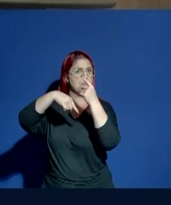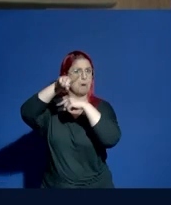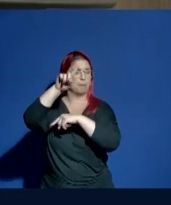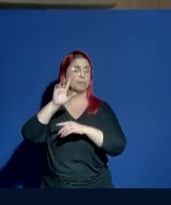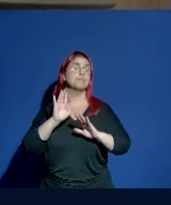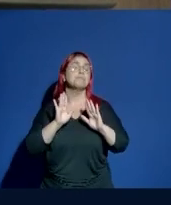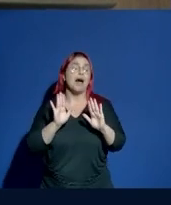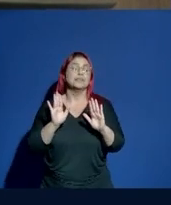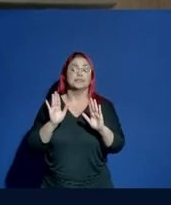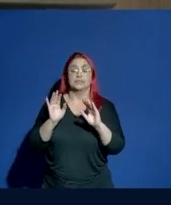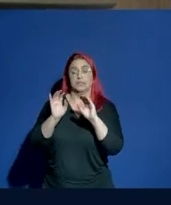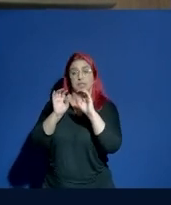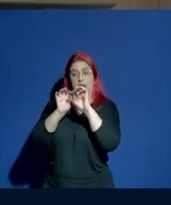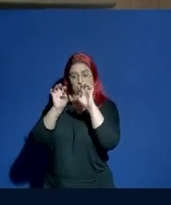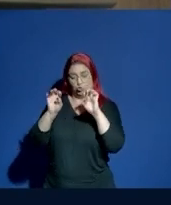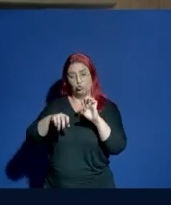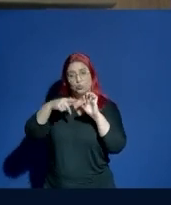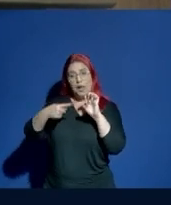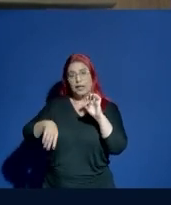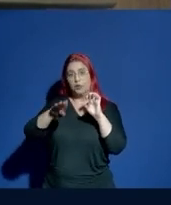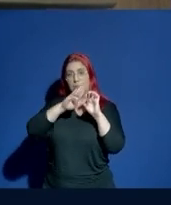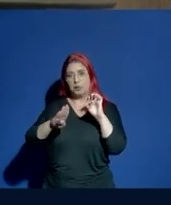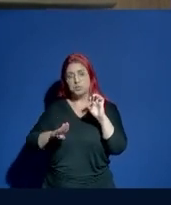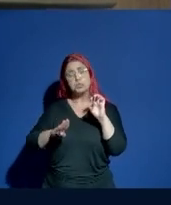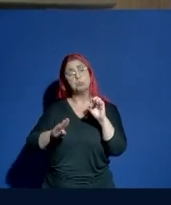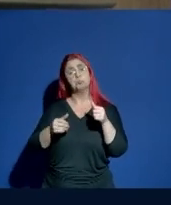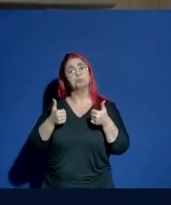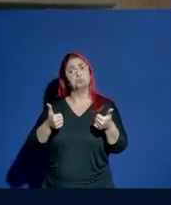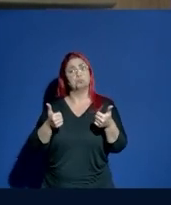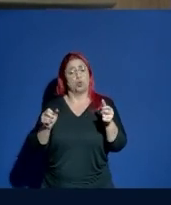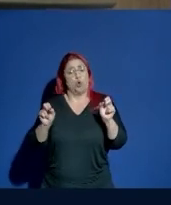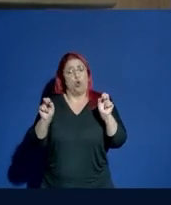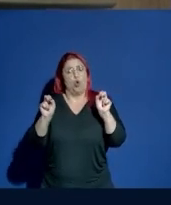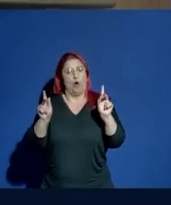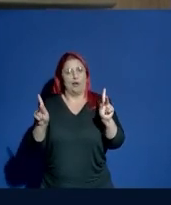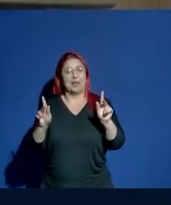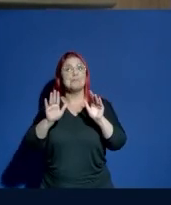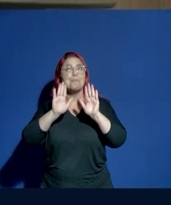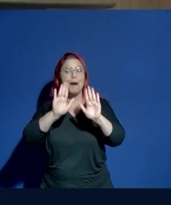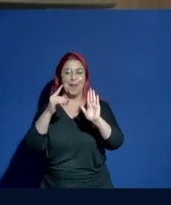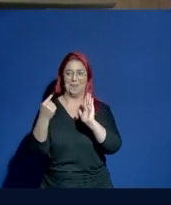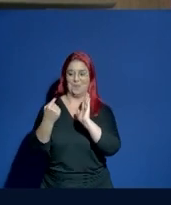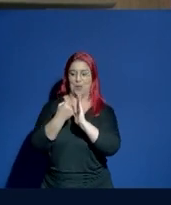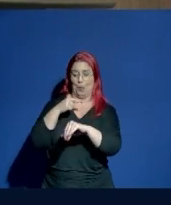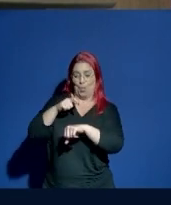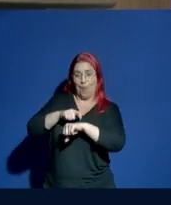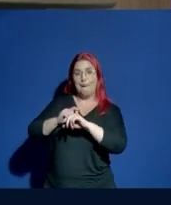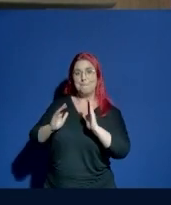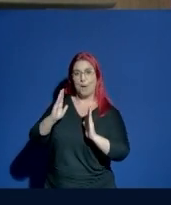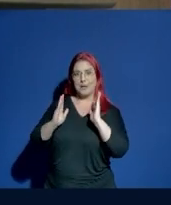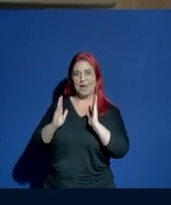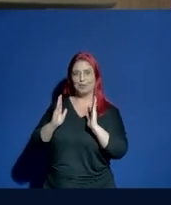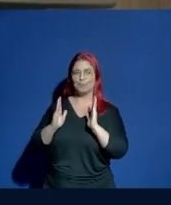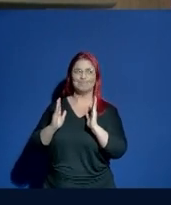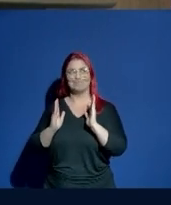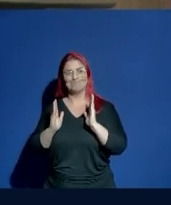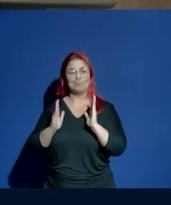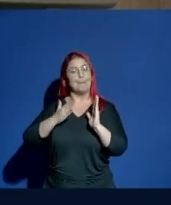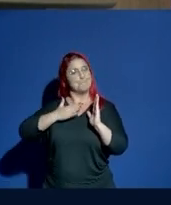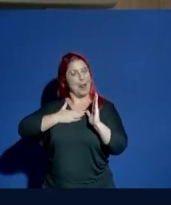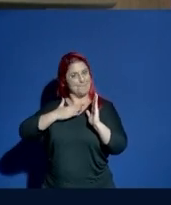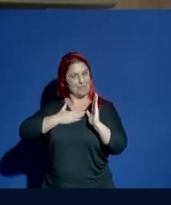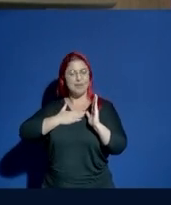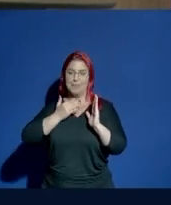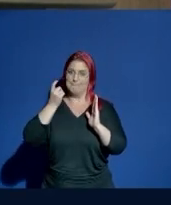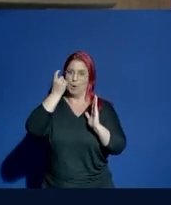estruturalmente, o Brasil está muito bem posicionado. Mas, como a pergunta foi sobre o momento, para mim, é um